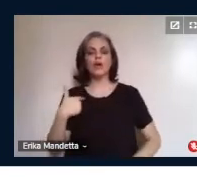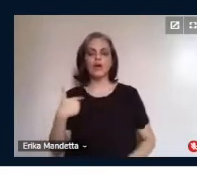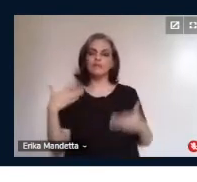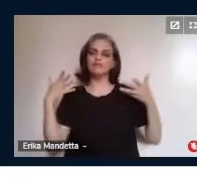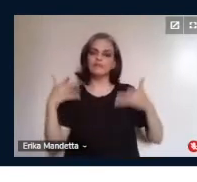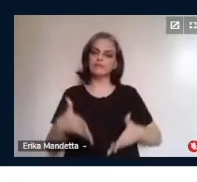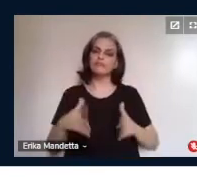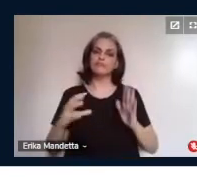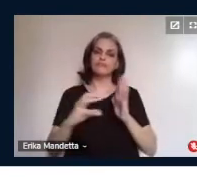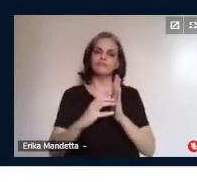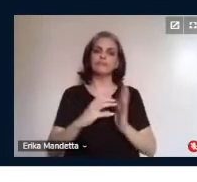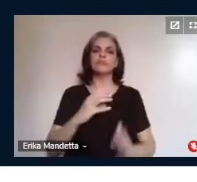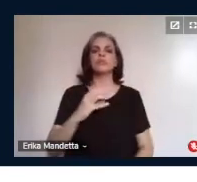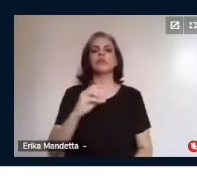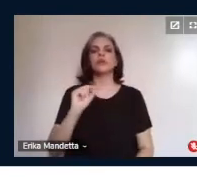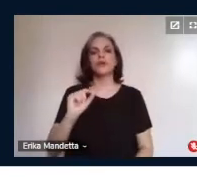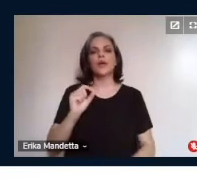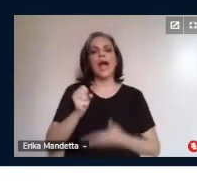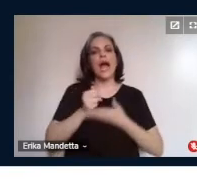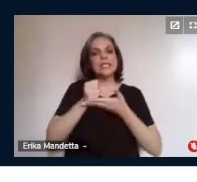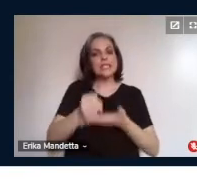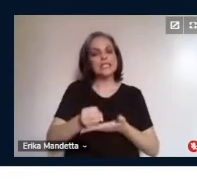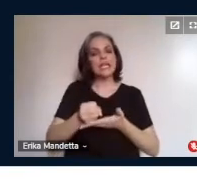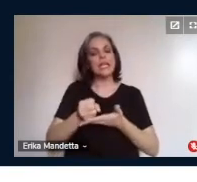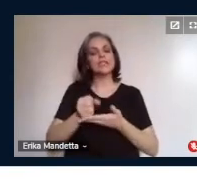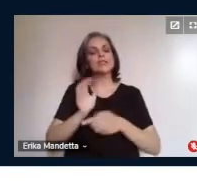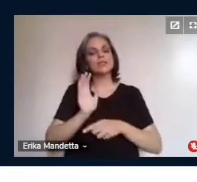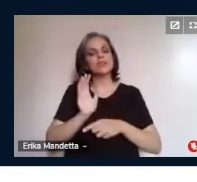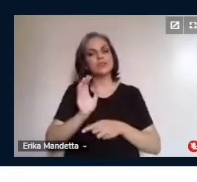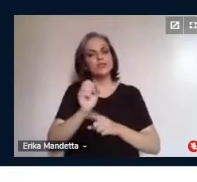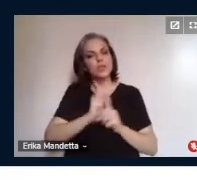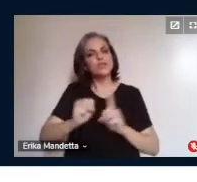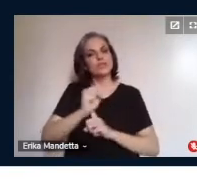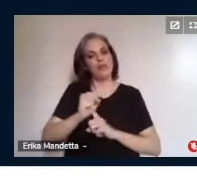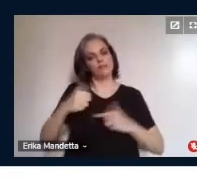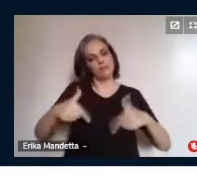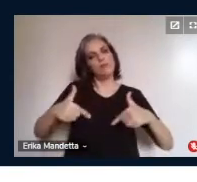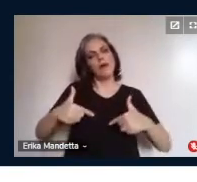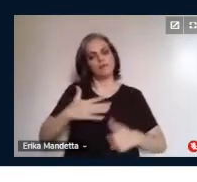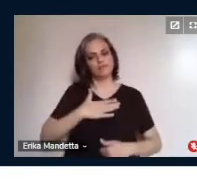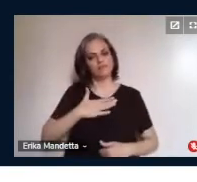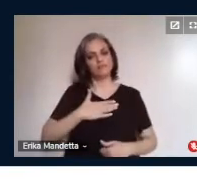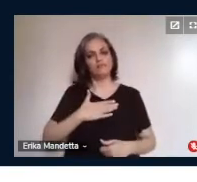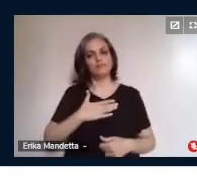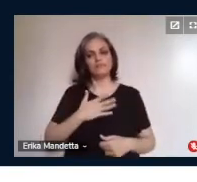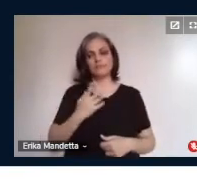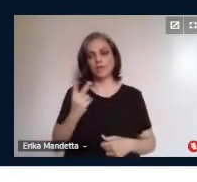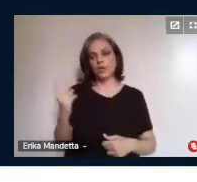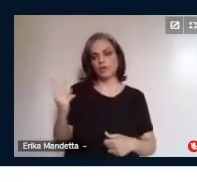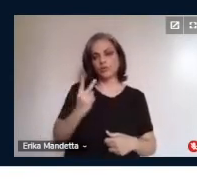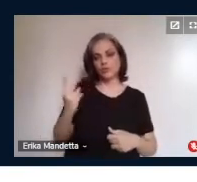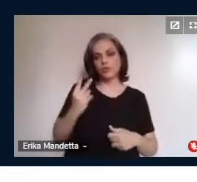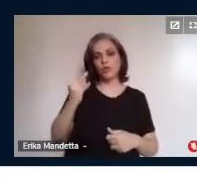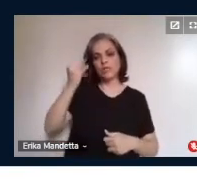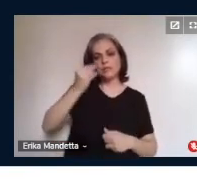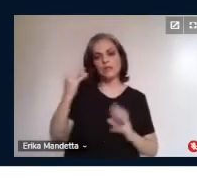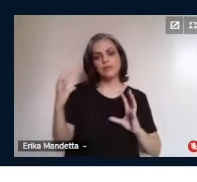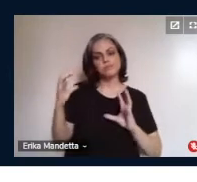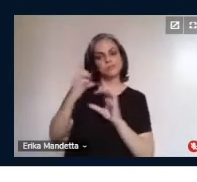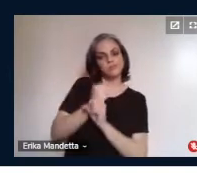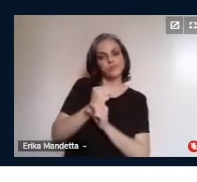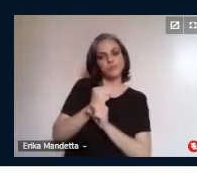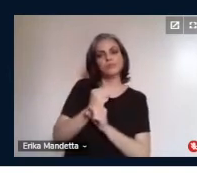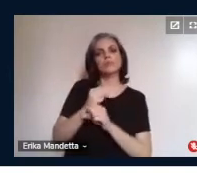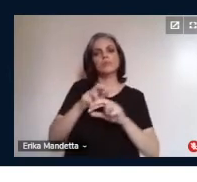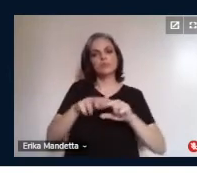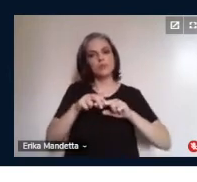fui trabalhar na área de acessibilidade. Então, foi uma junção da minha trajetória como intérprete com essa experiência no